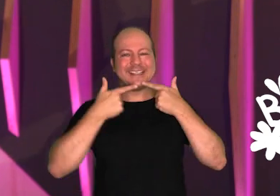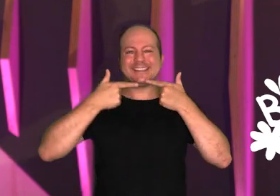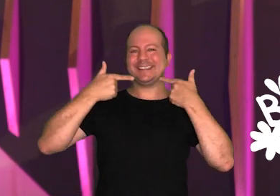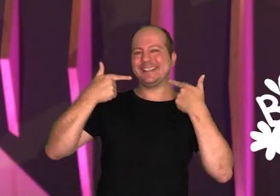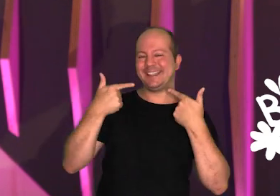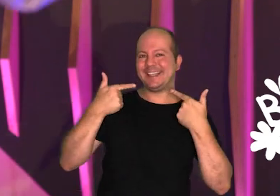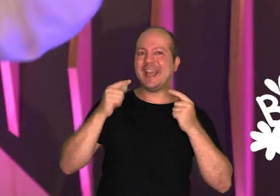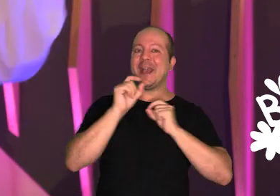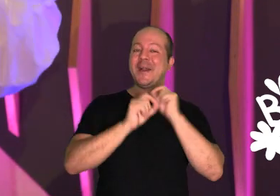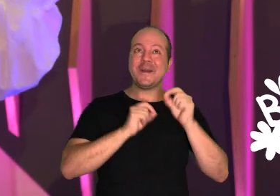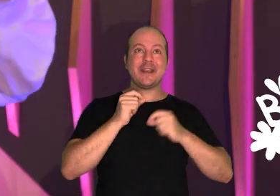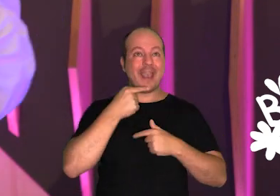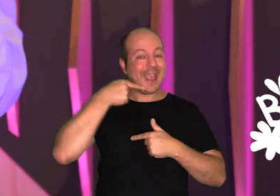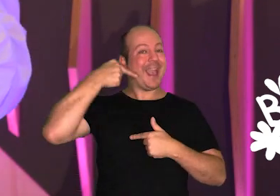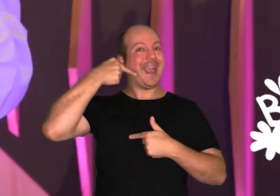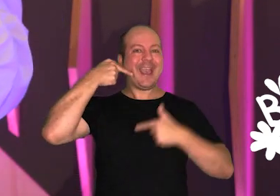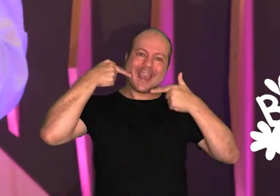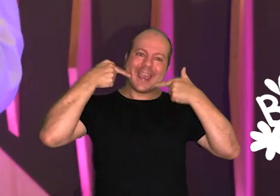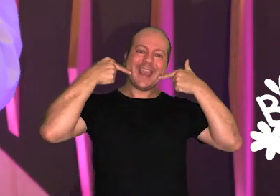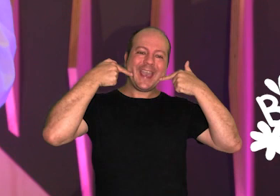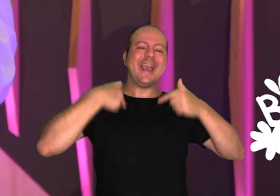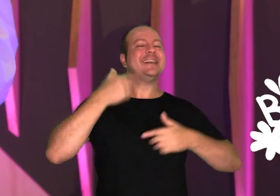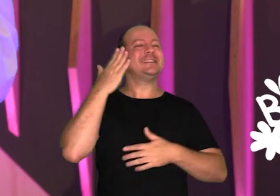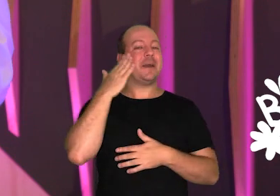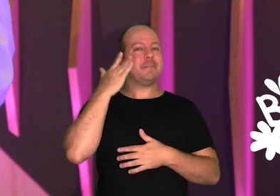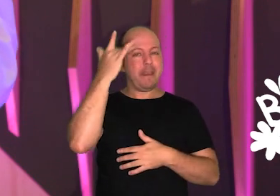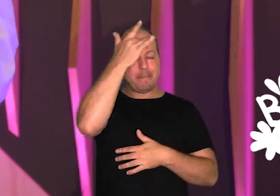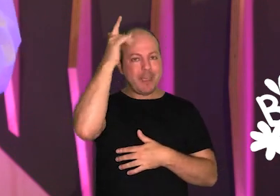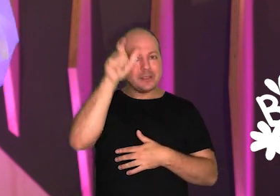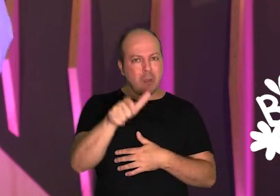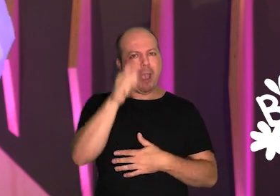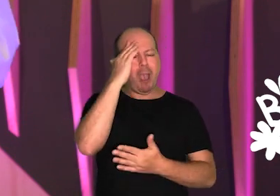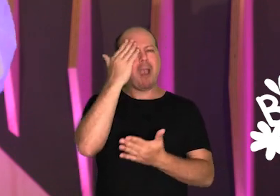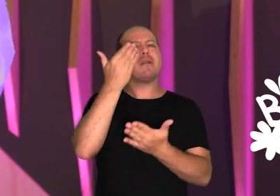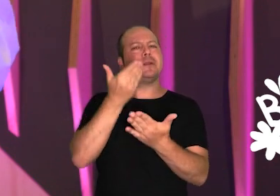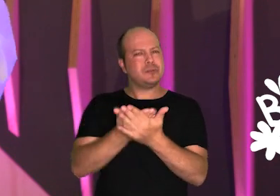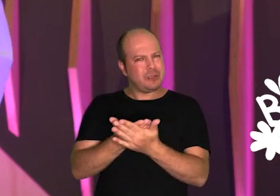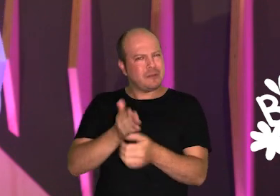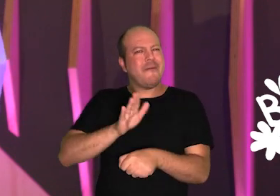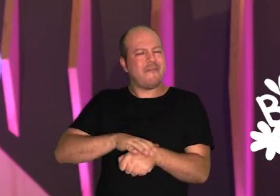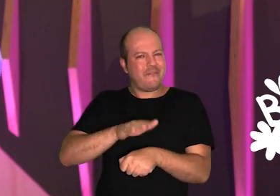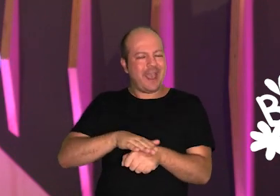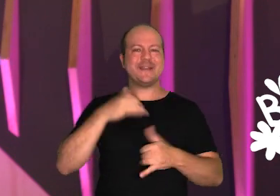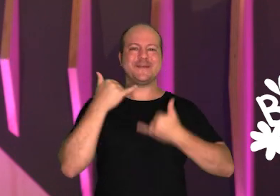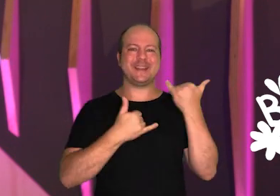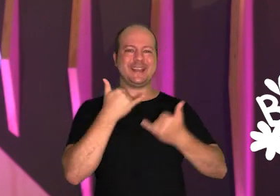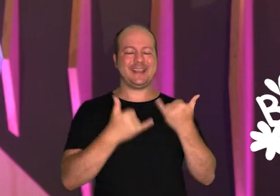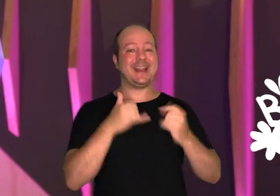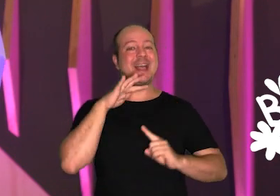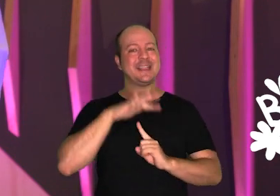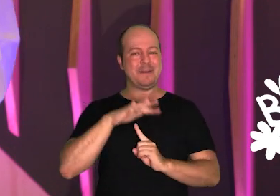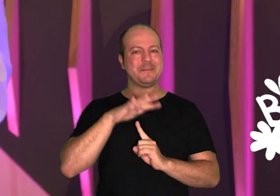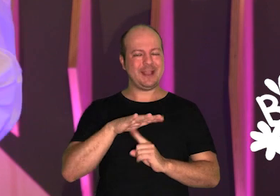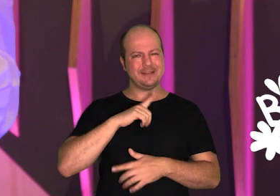e sorrir de orelha a orelha é saber que tem gente que acredita no que a gente faz aqui no Brincando